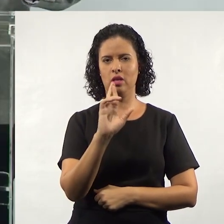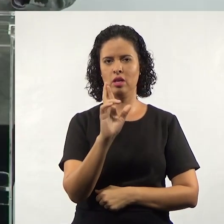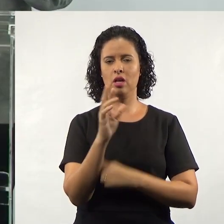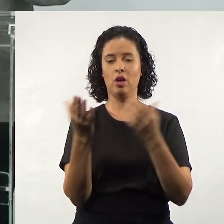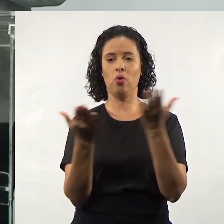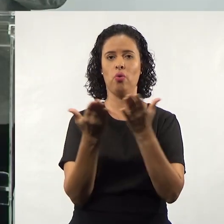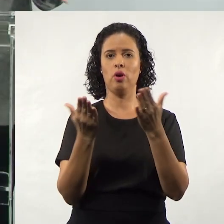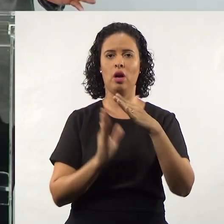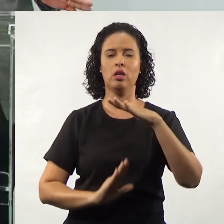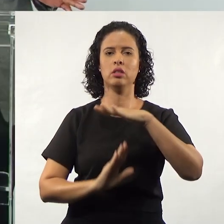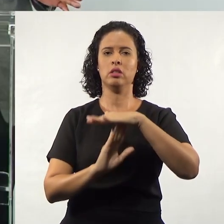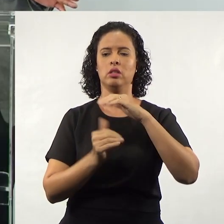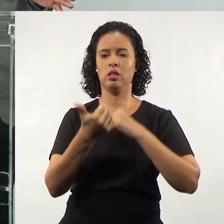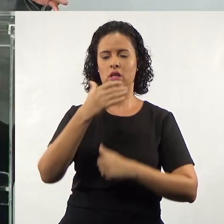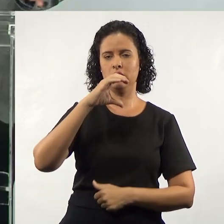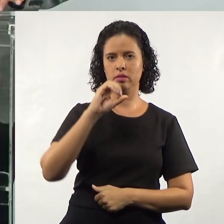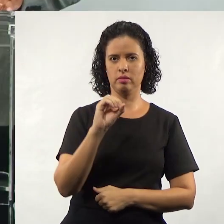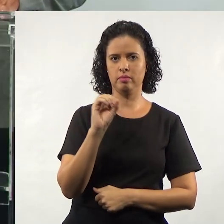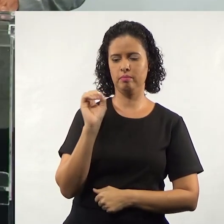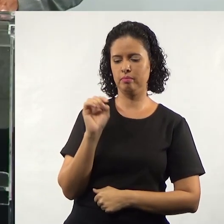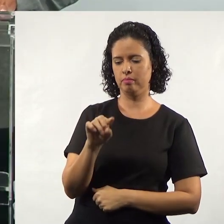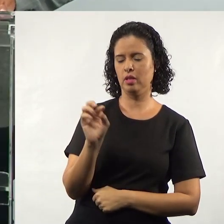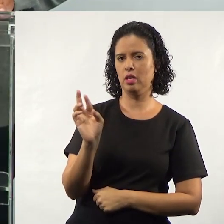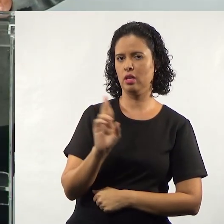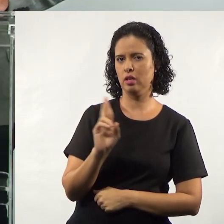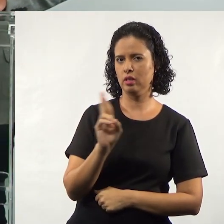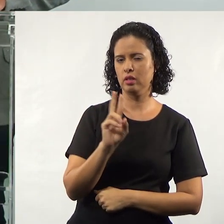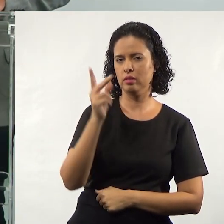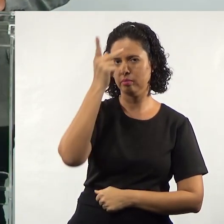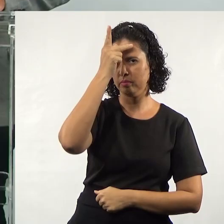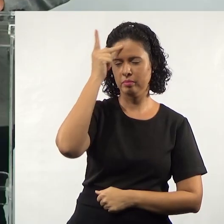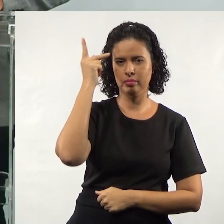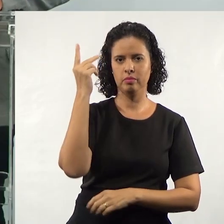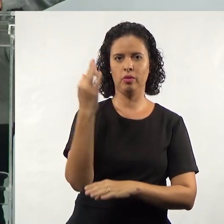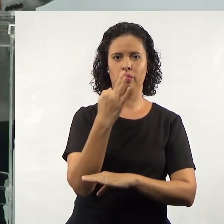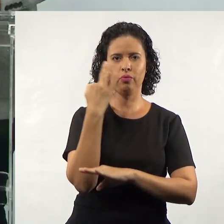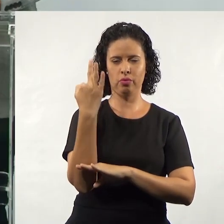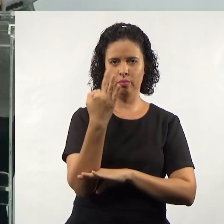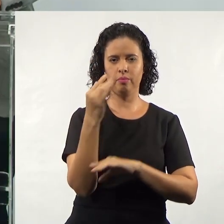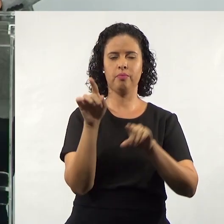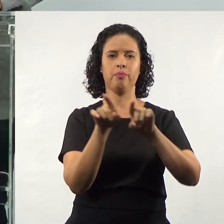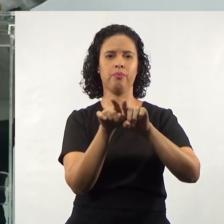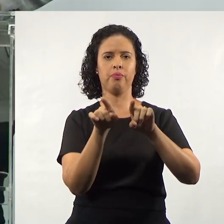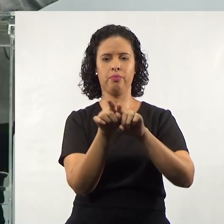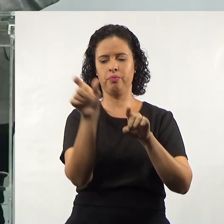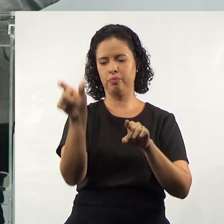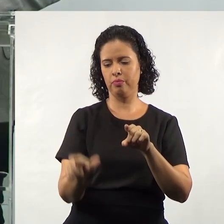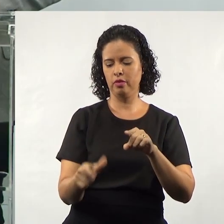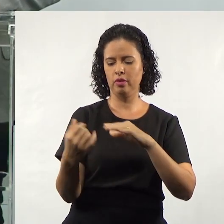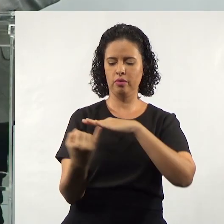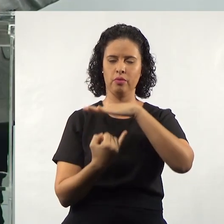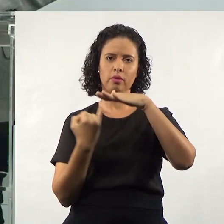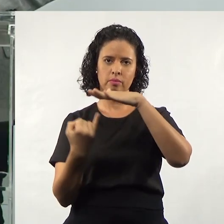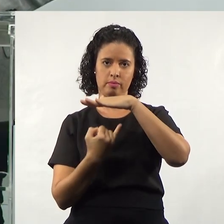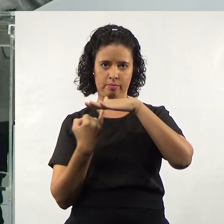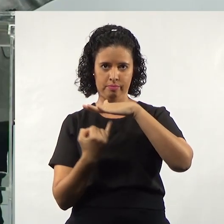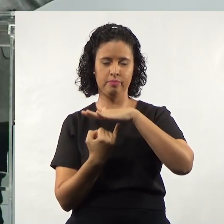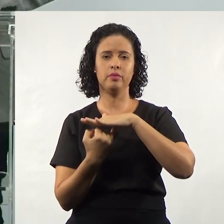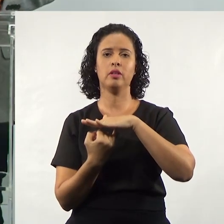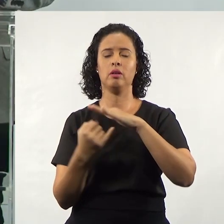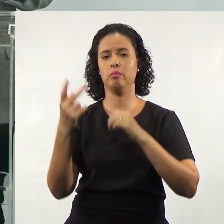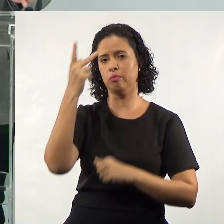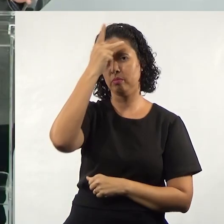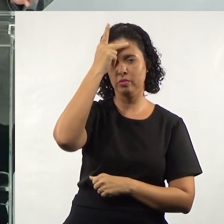engano, hoje está até R$10.000, né? Tanto para quem é formal, quanto também para quem está na